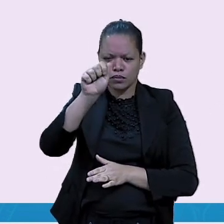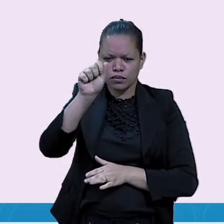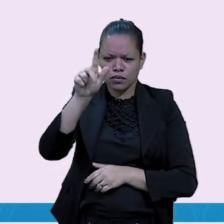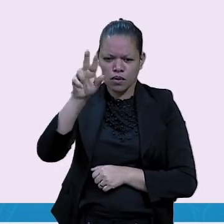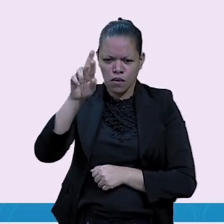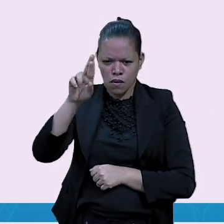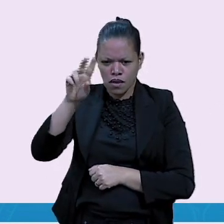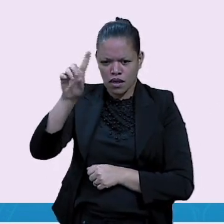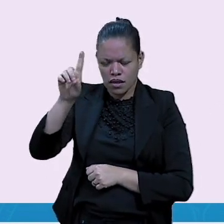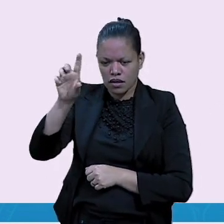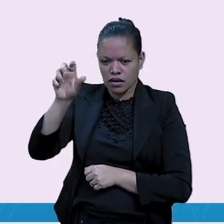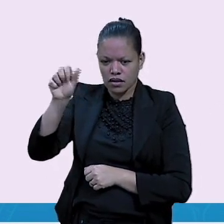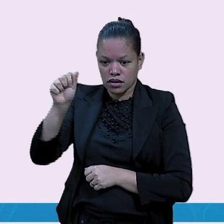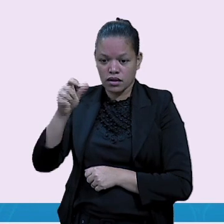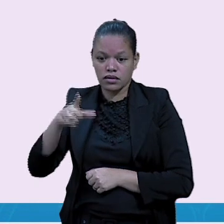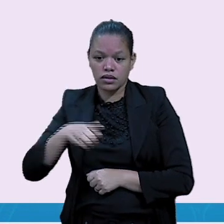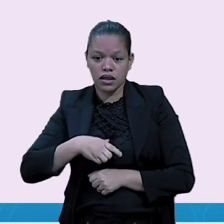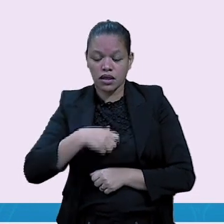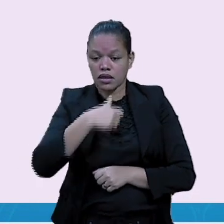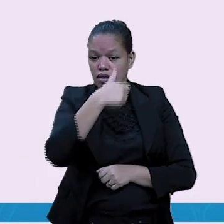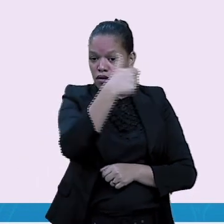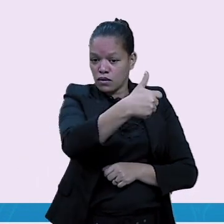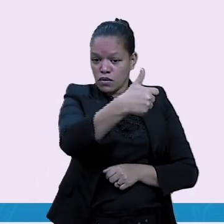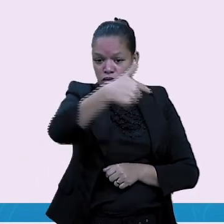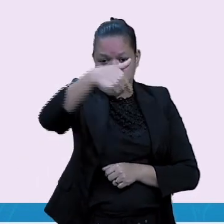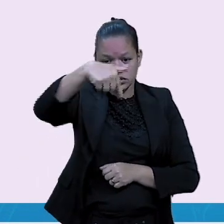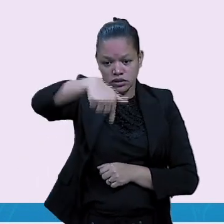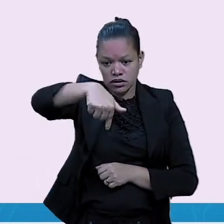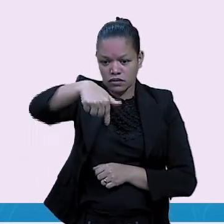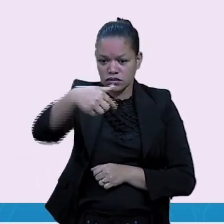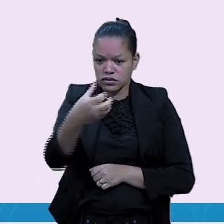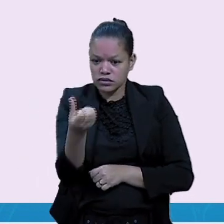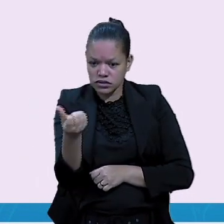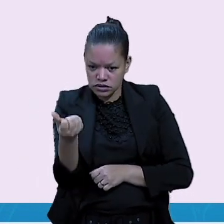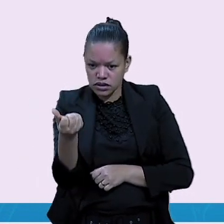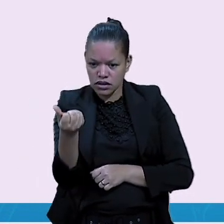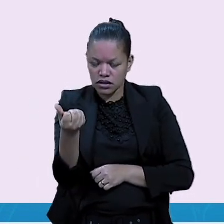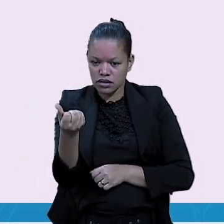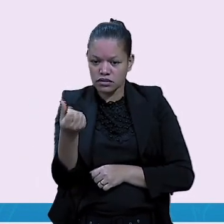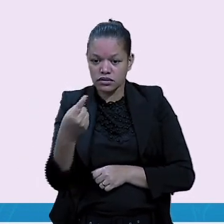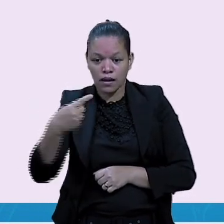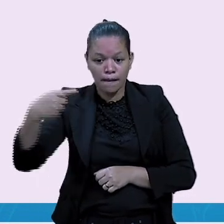176. E a Thaís,